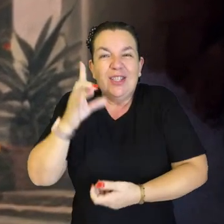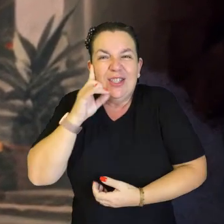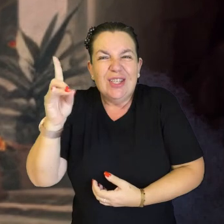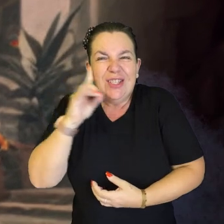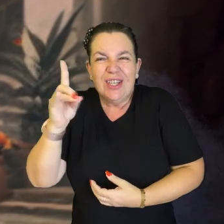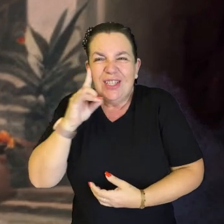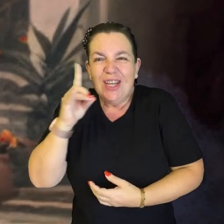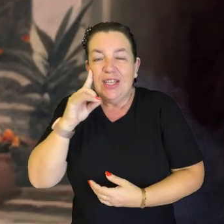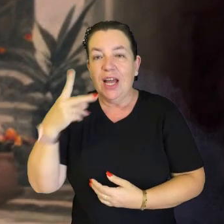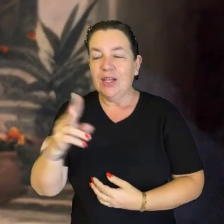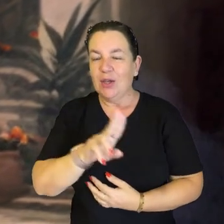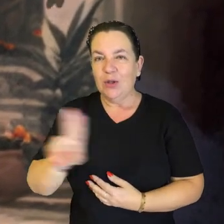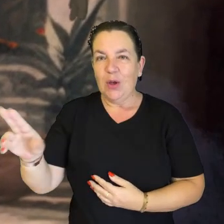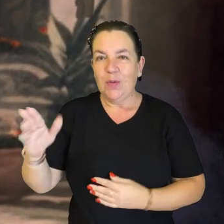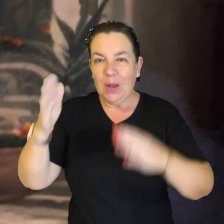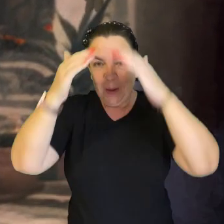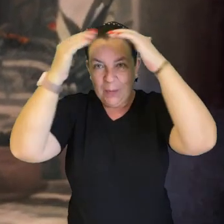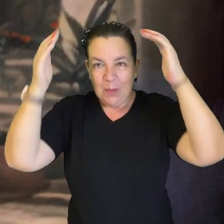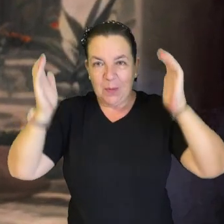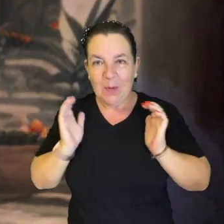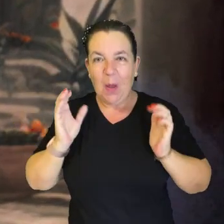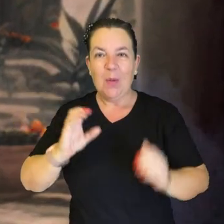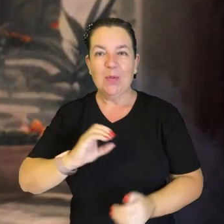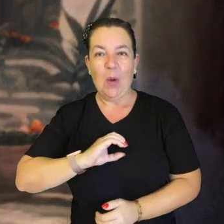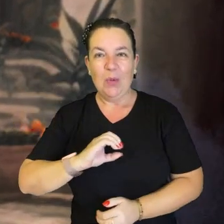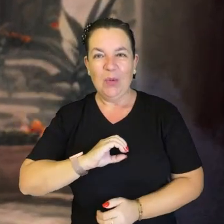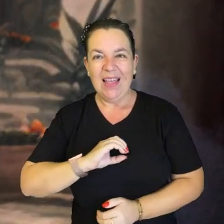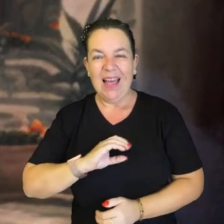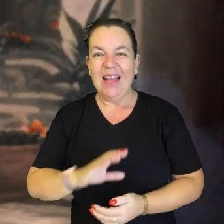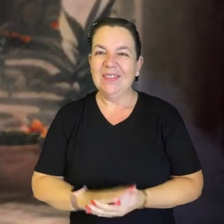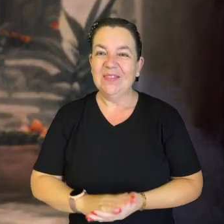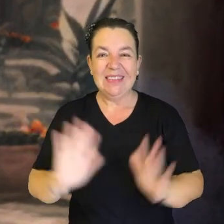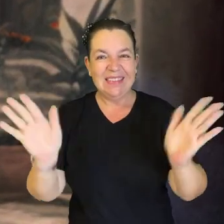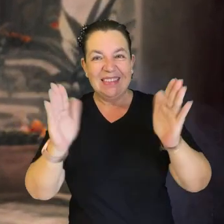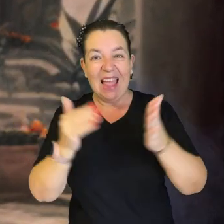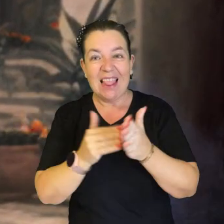durante vários dias. O seu nome é Madre Teresa de